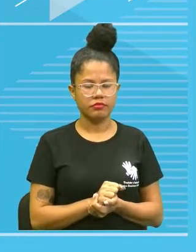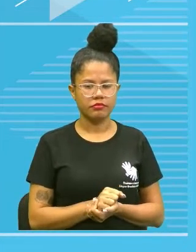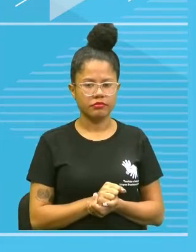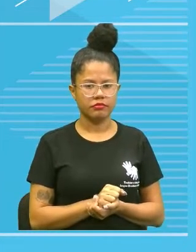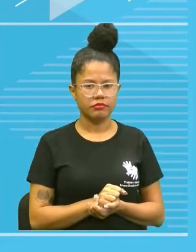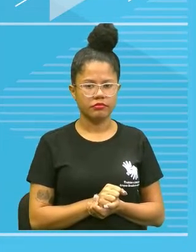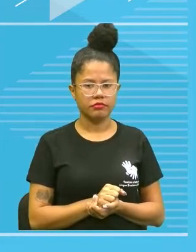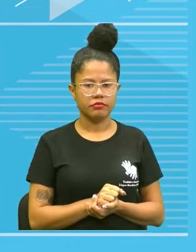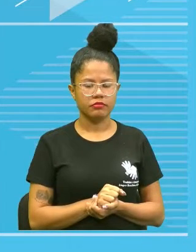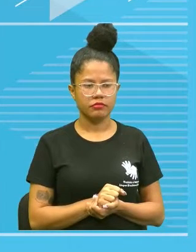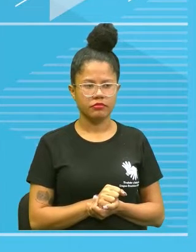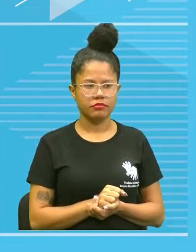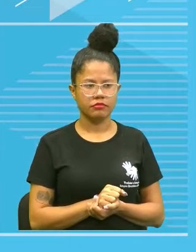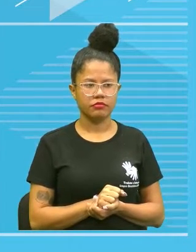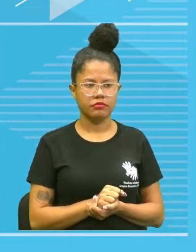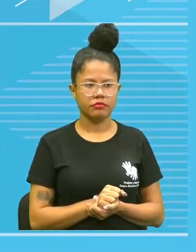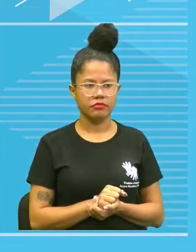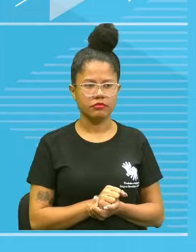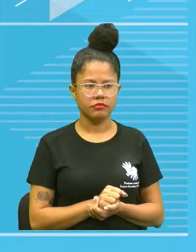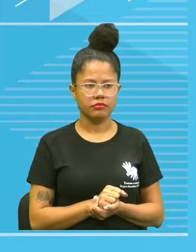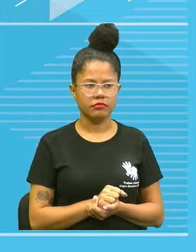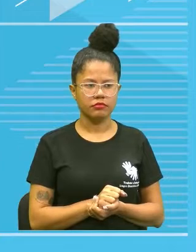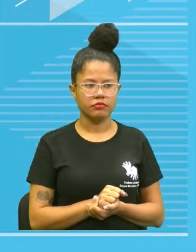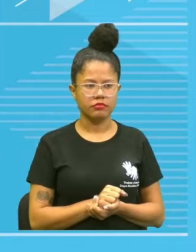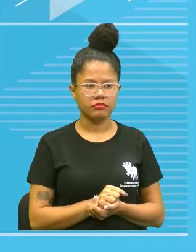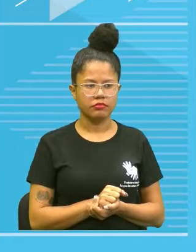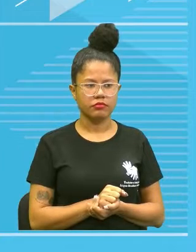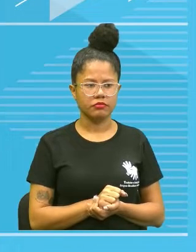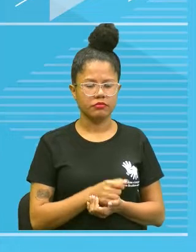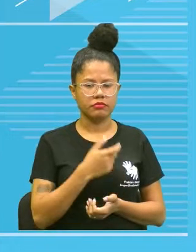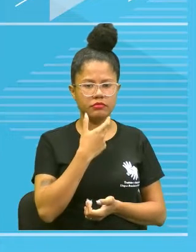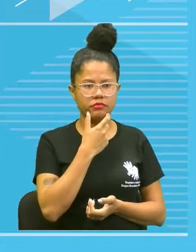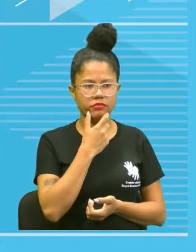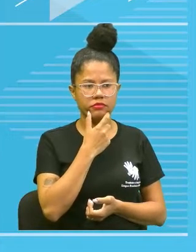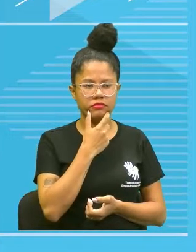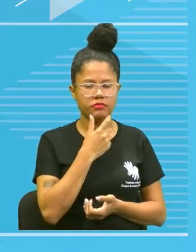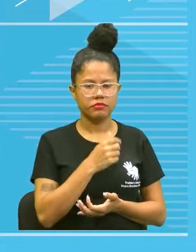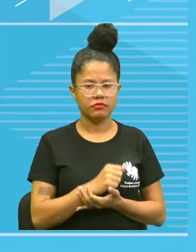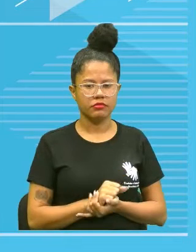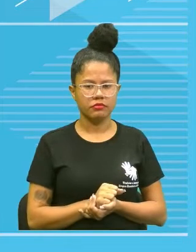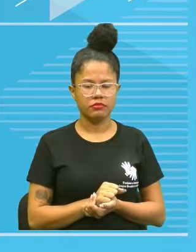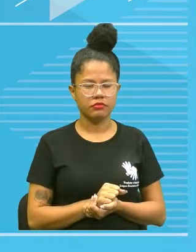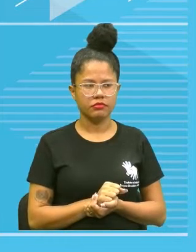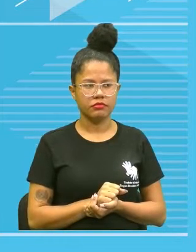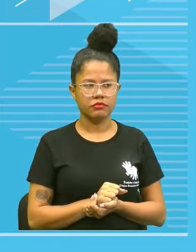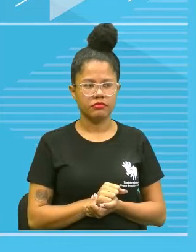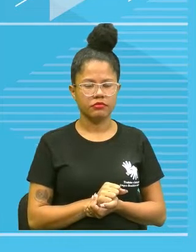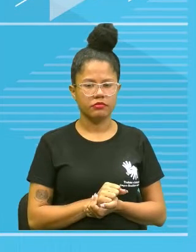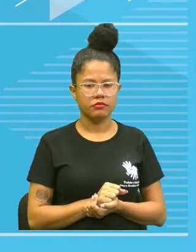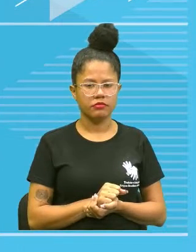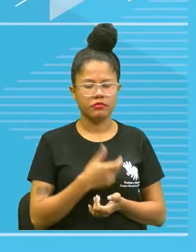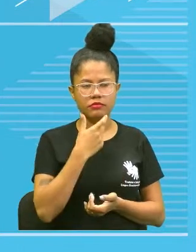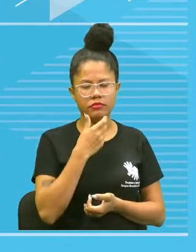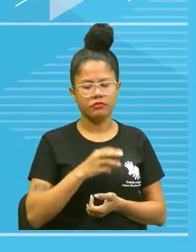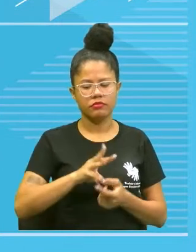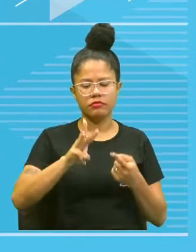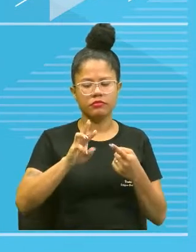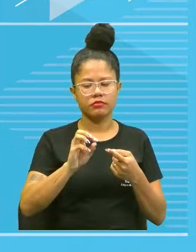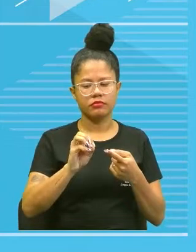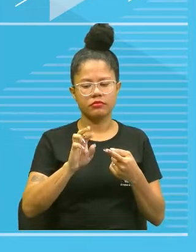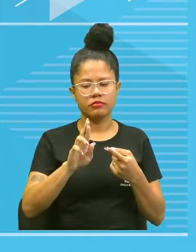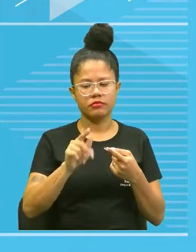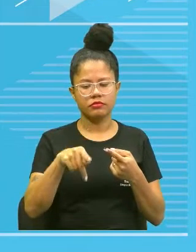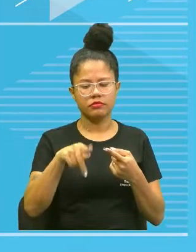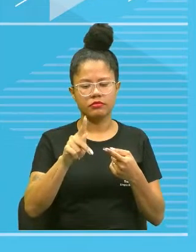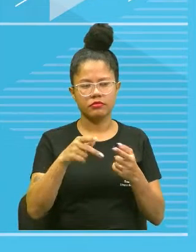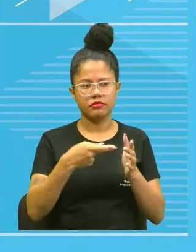gente usa o W, que vem do inglês, work, tá bom? Justamente